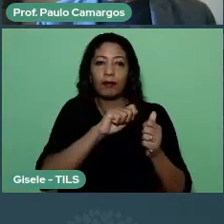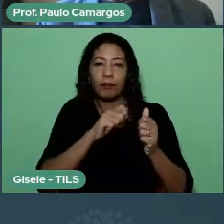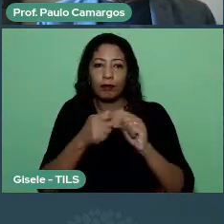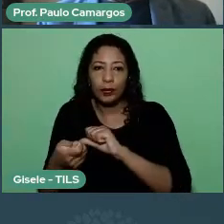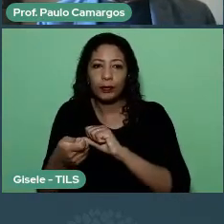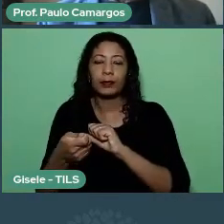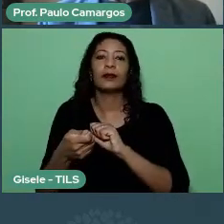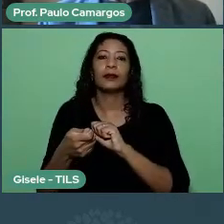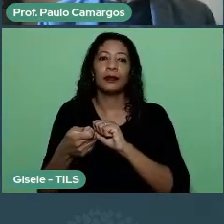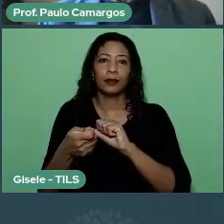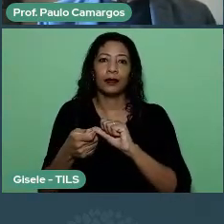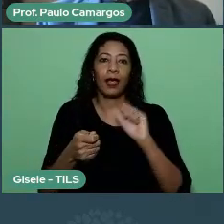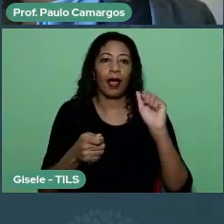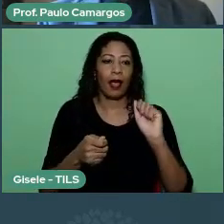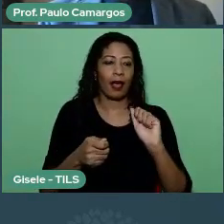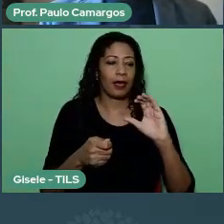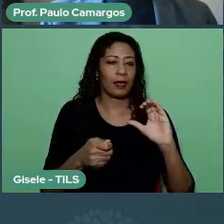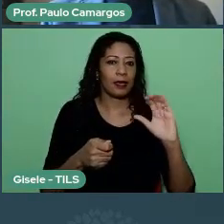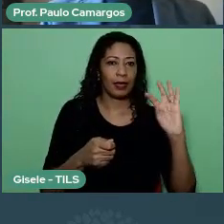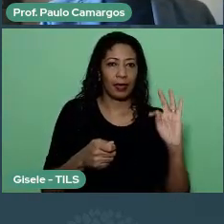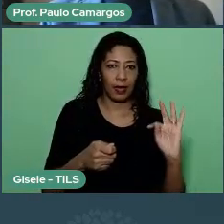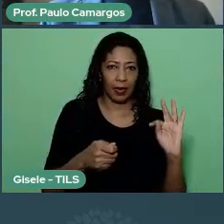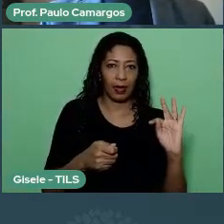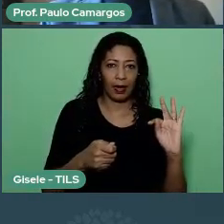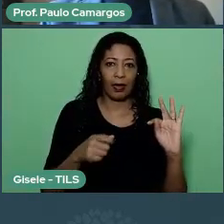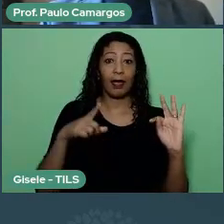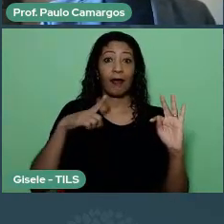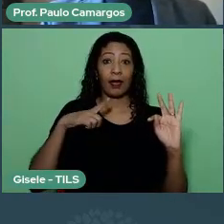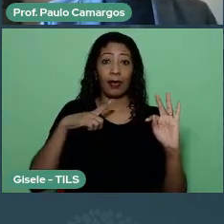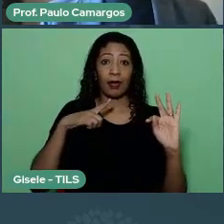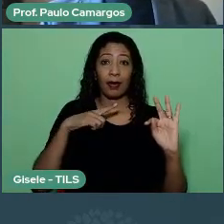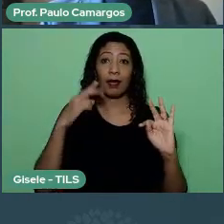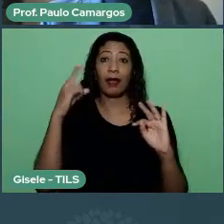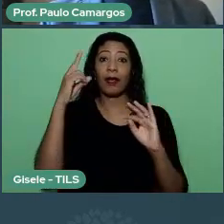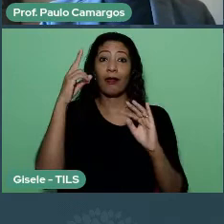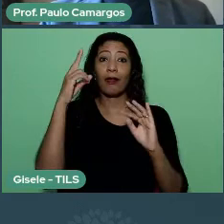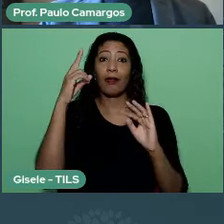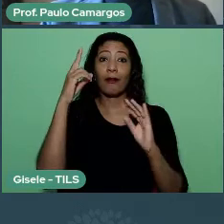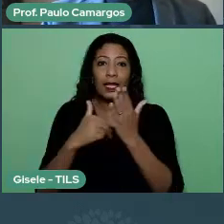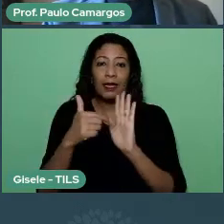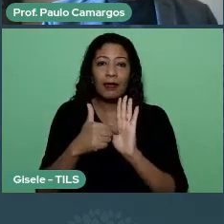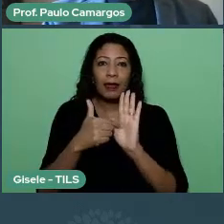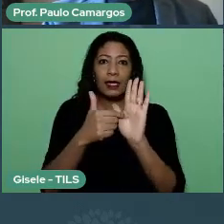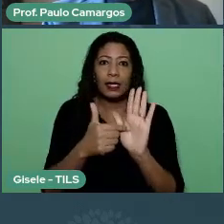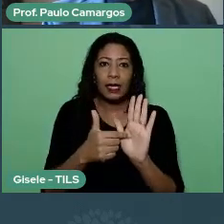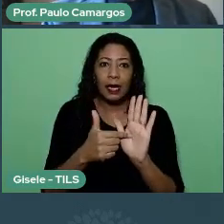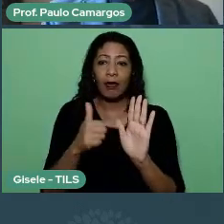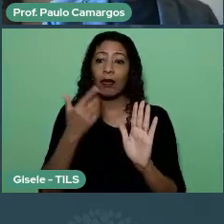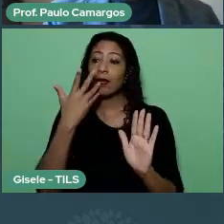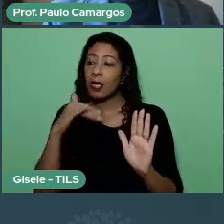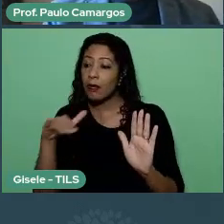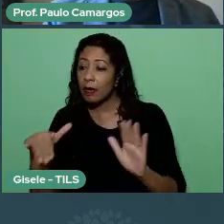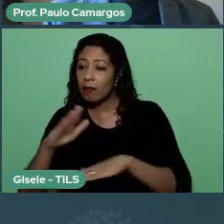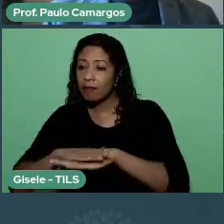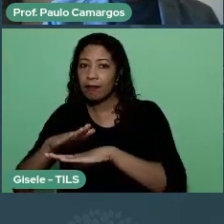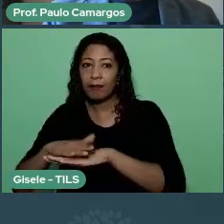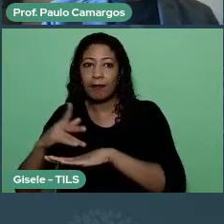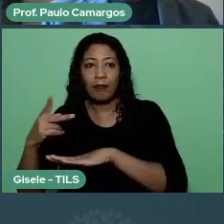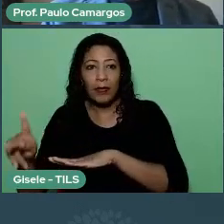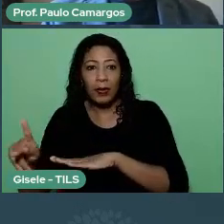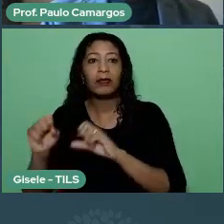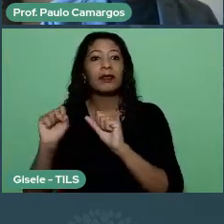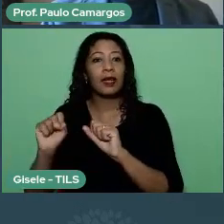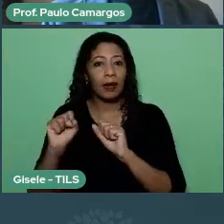ao ACT uma escala visual analógica. Então, a criança pode responder, né, como é que